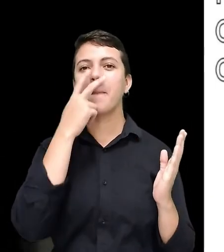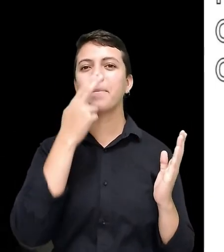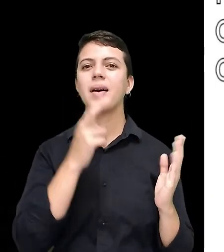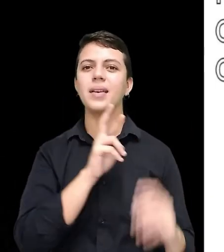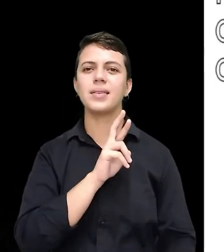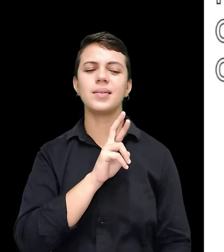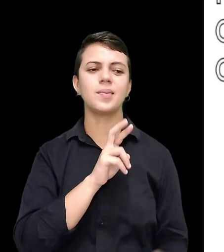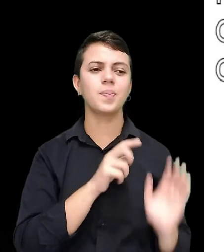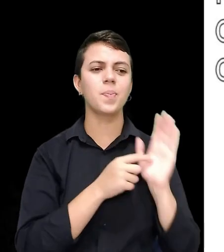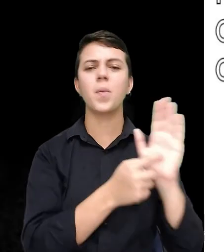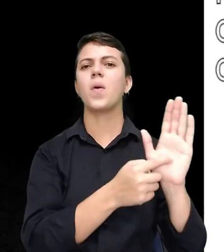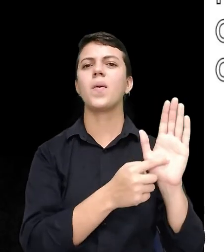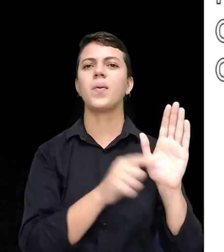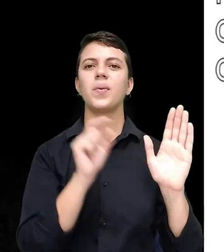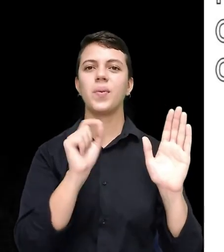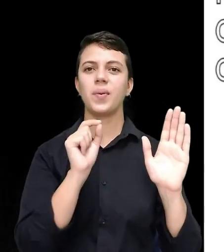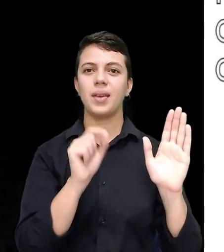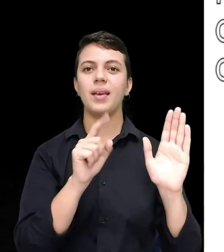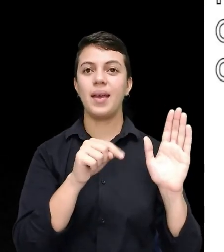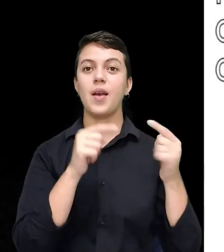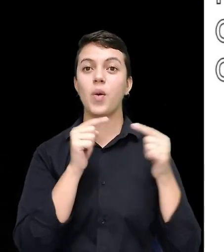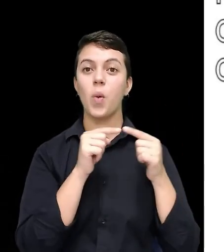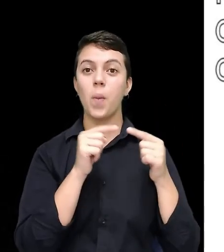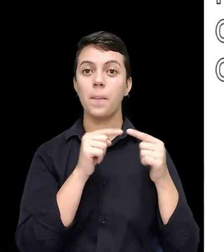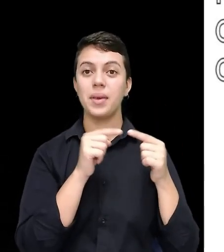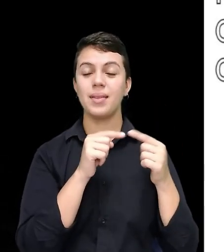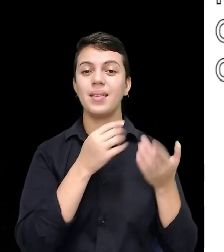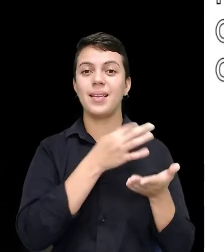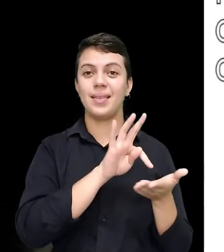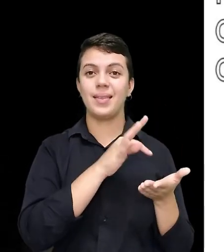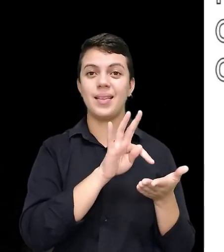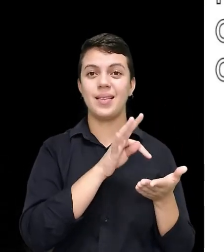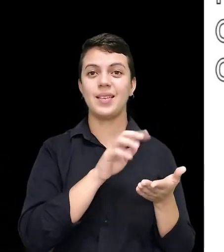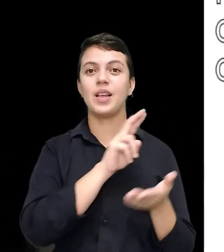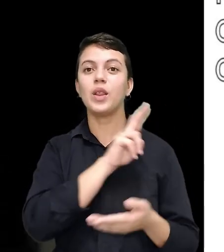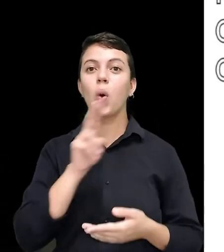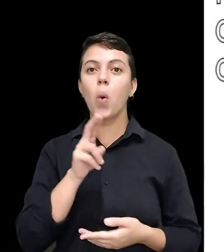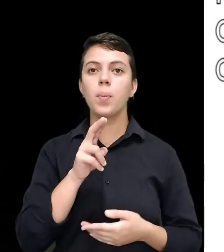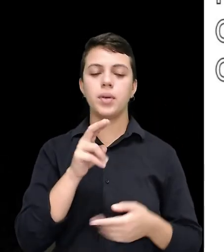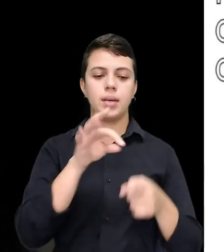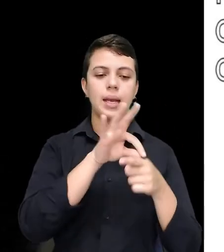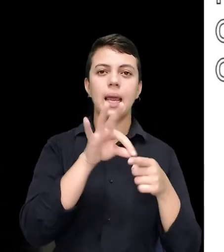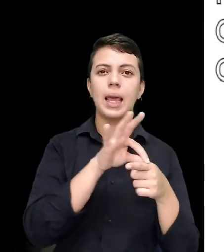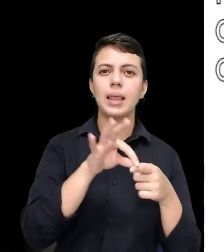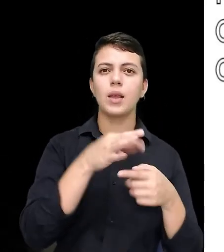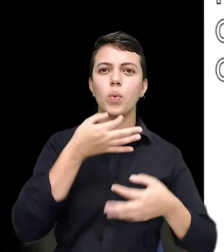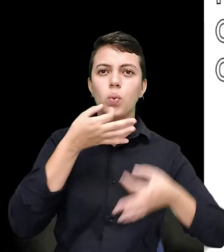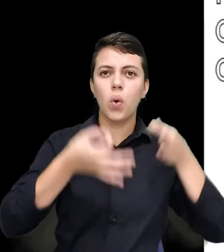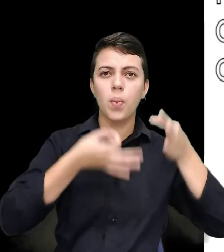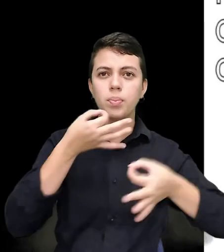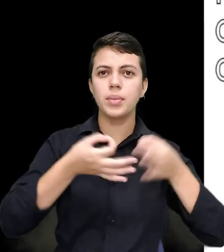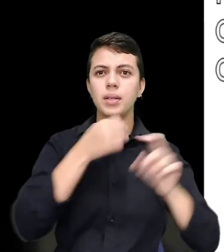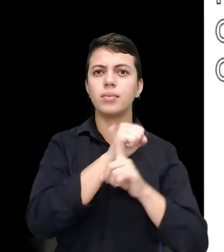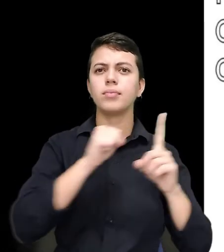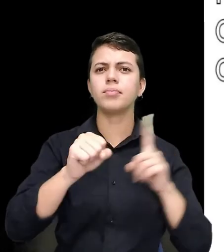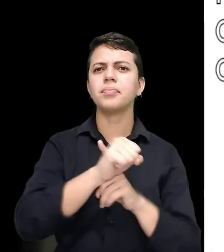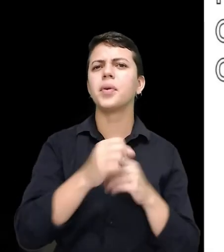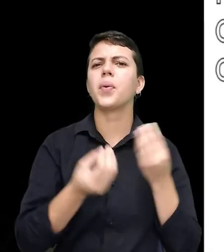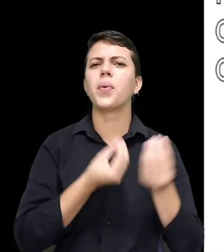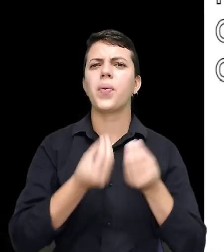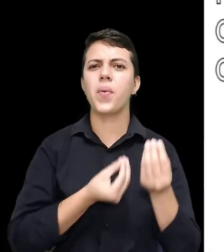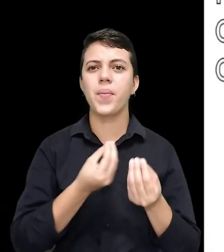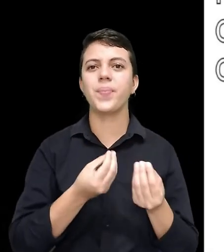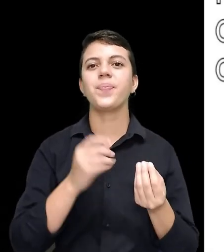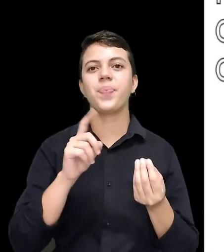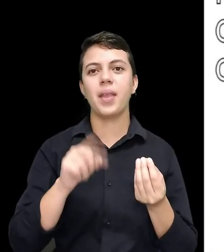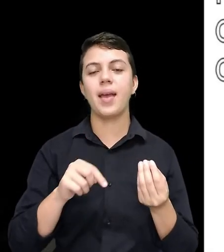representa também muito bem essa tendência, porque, como o nome já diz, né, crítico social dos conteúdos, ela se